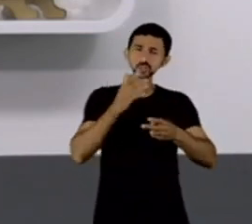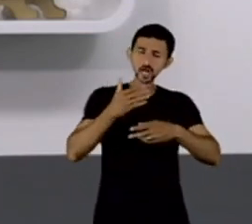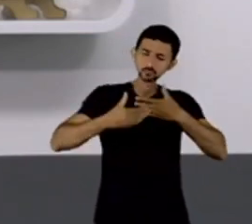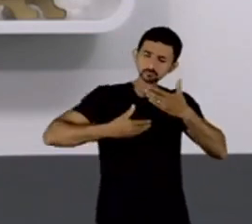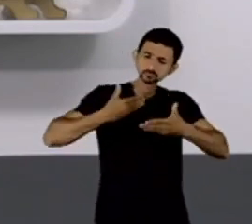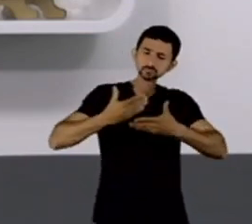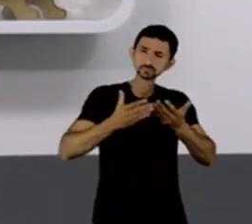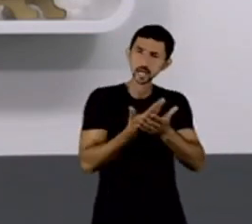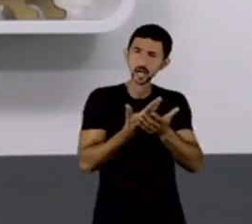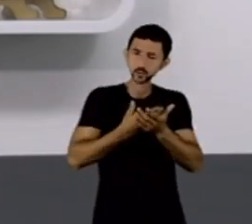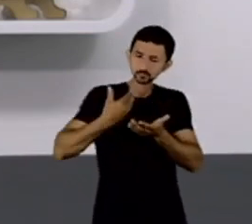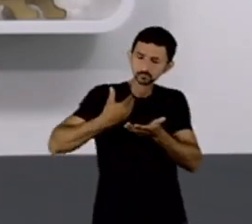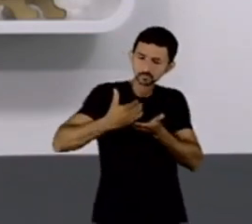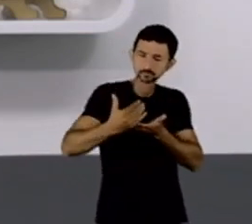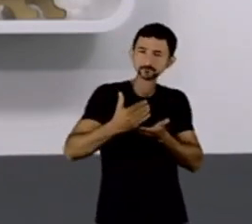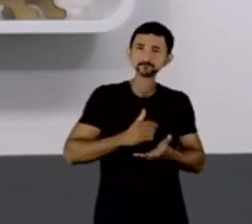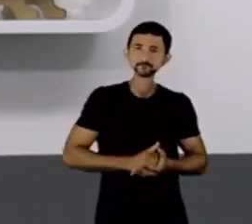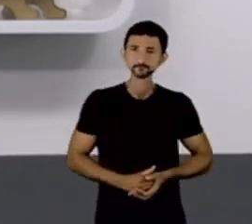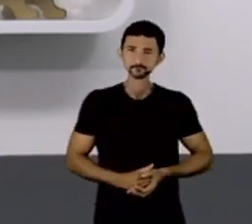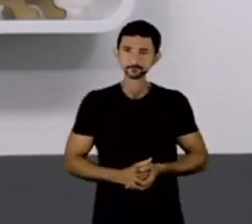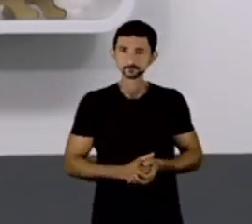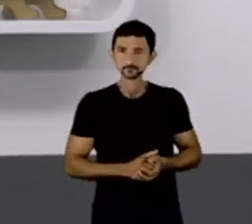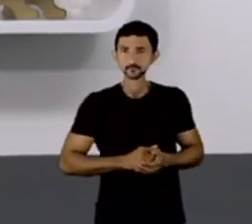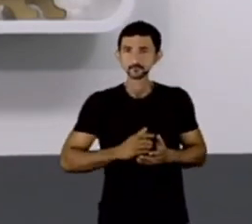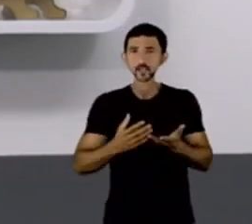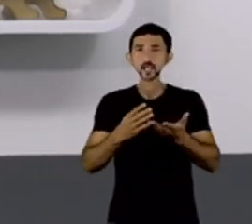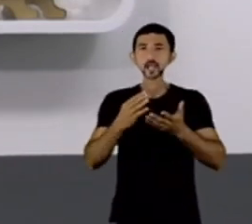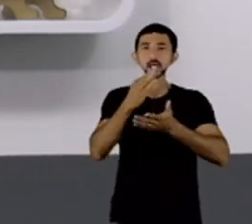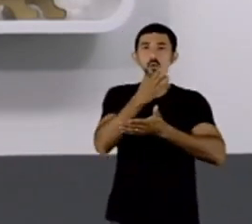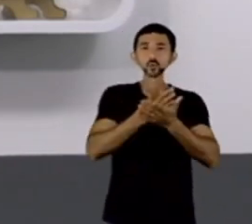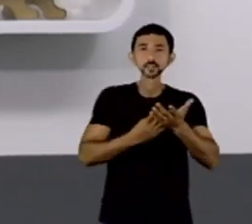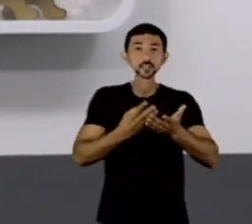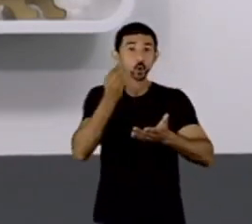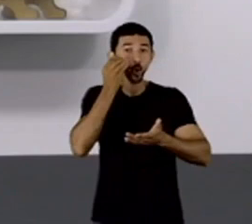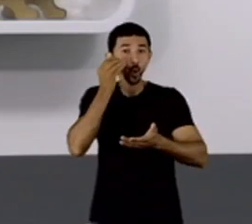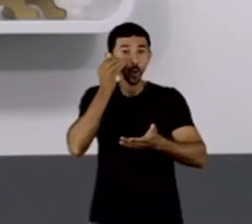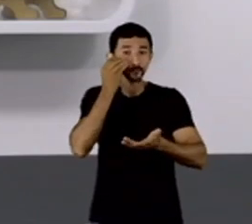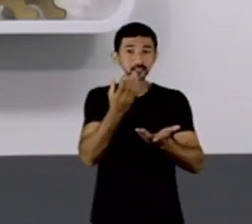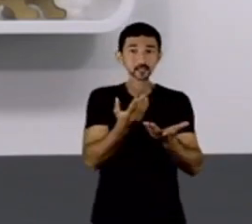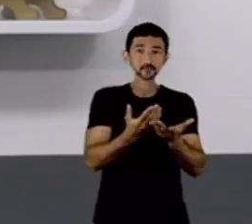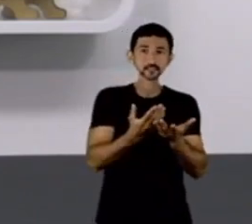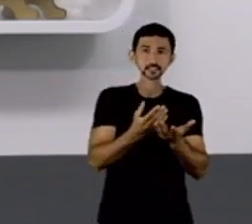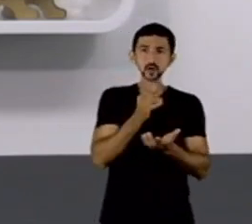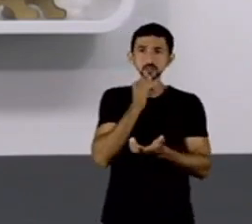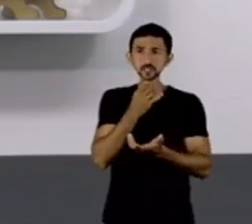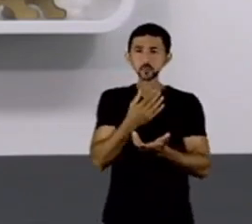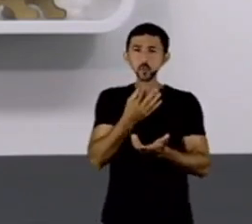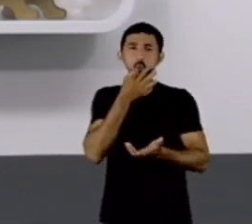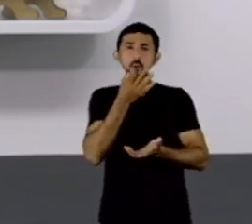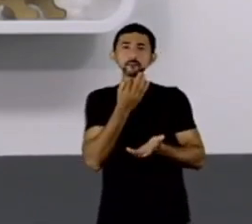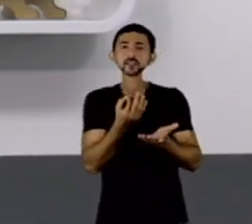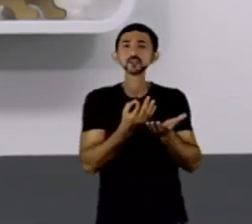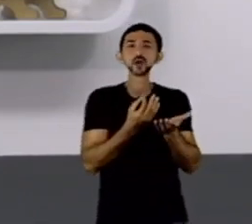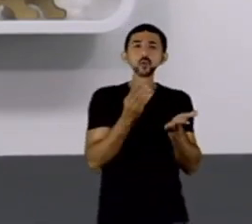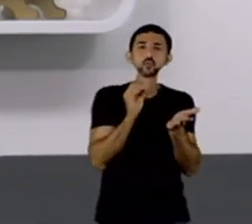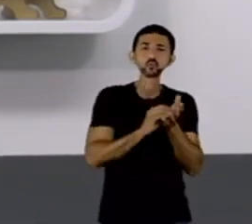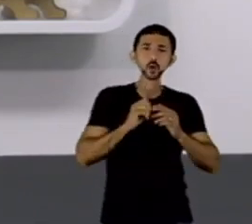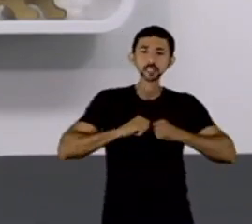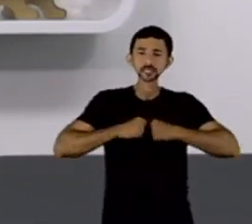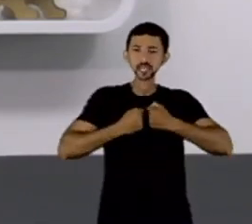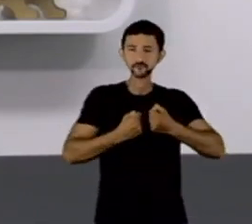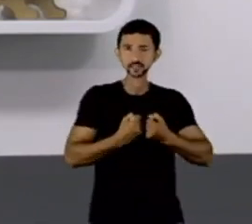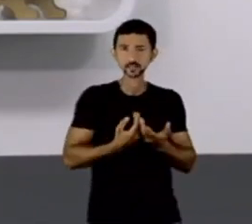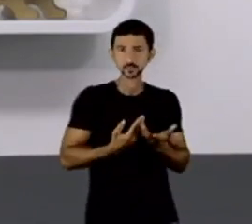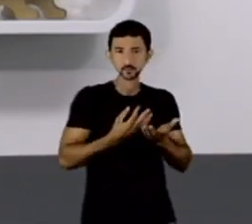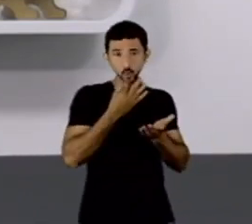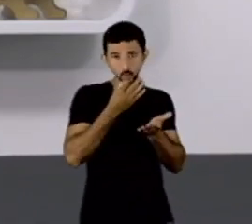visto nessas aulas, é aquele texto em que eu tenho a observação de uma opinião sendo defendida por meio